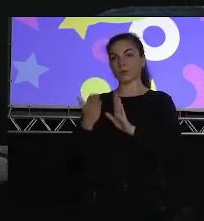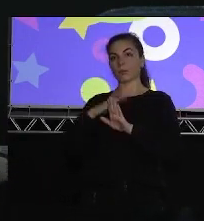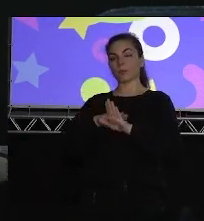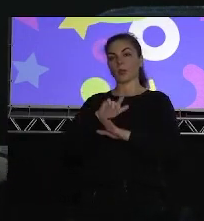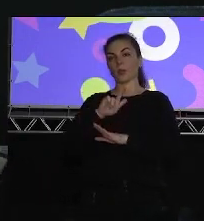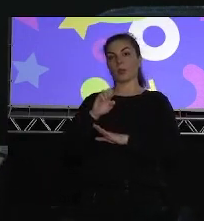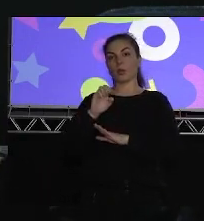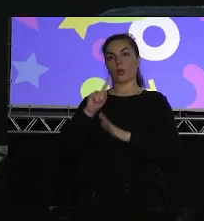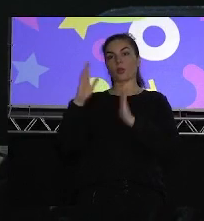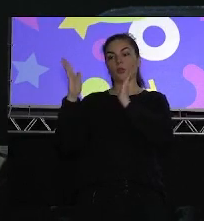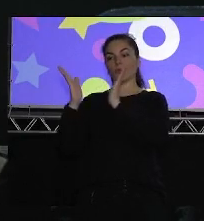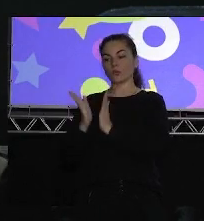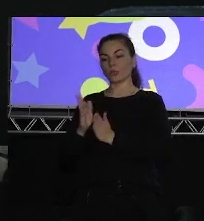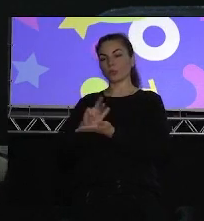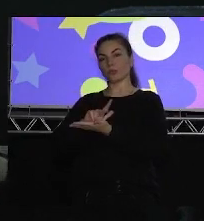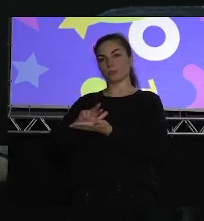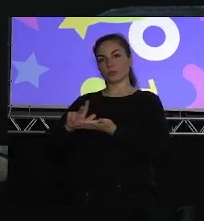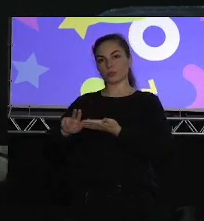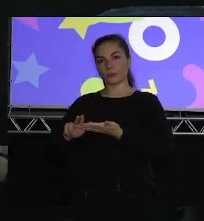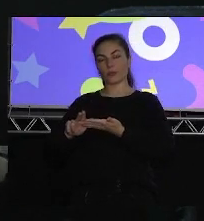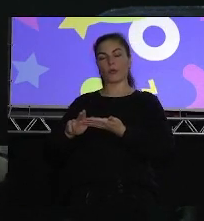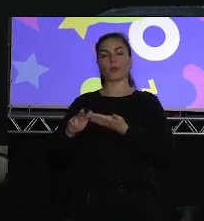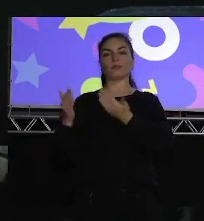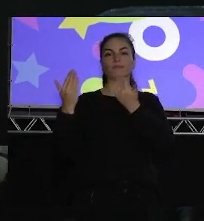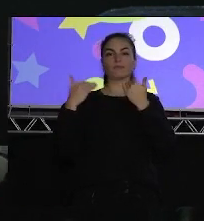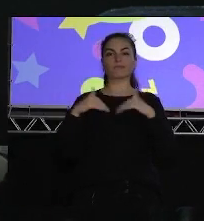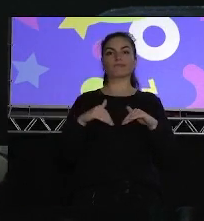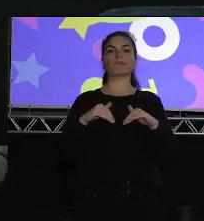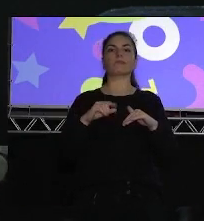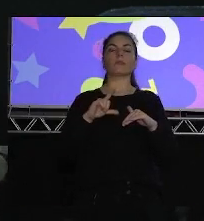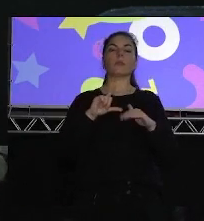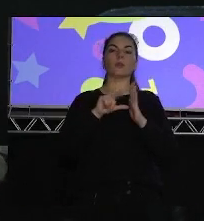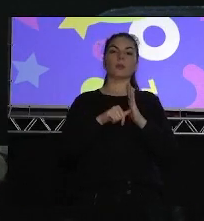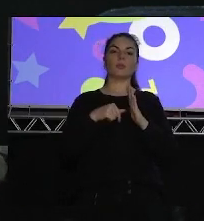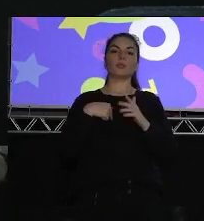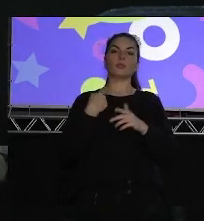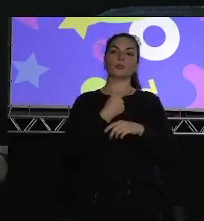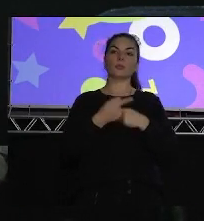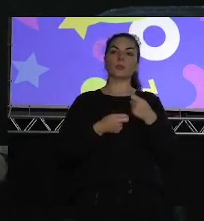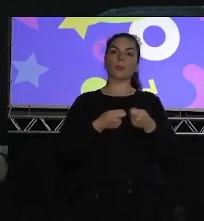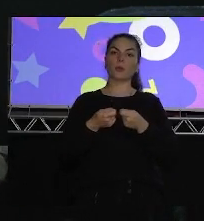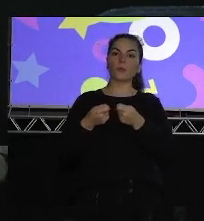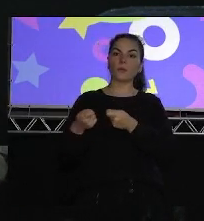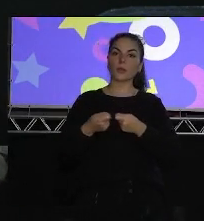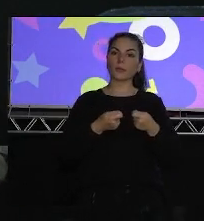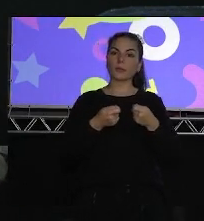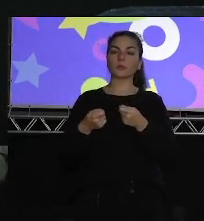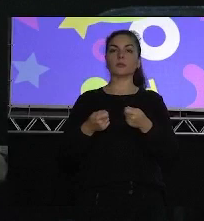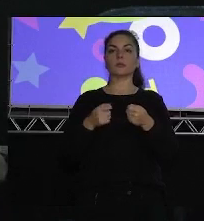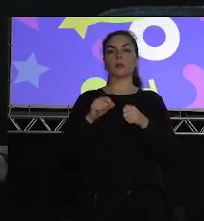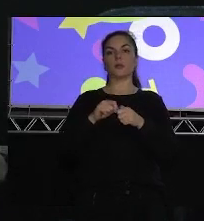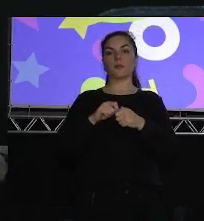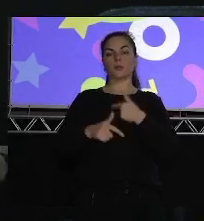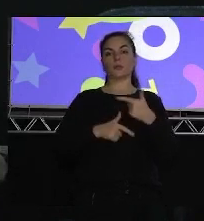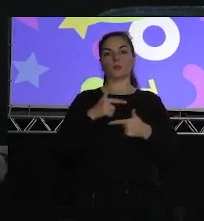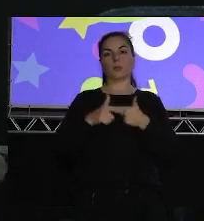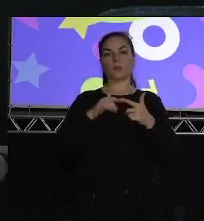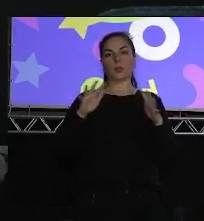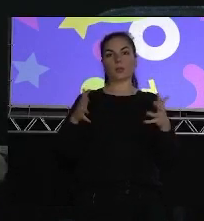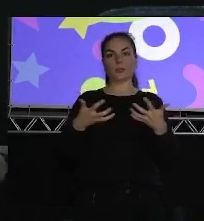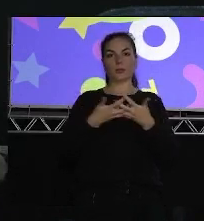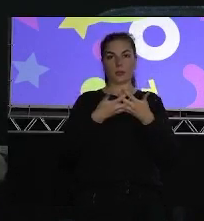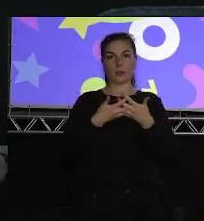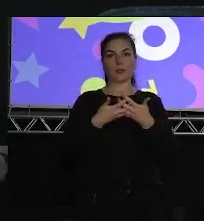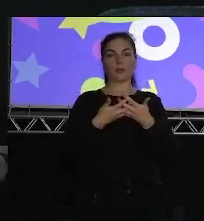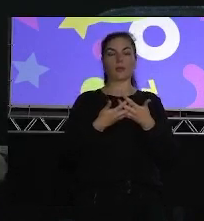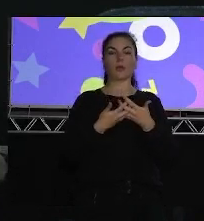um funil de portfólio, um delivery planning. Depois a gente trabalha com a governança e faz aí, então, um trabalho integrado, né? Com